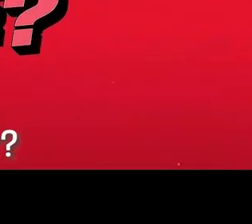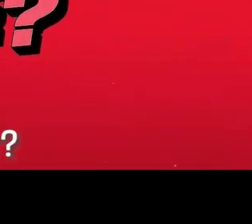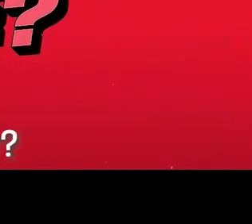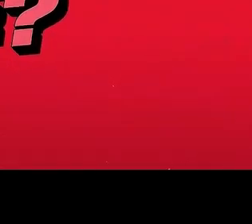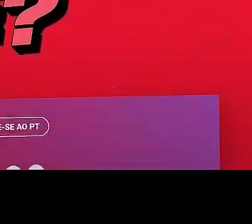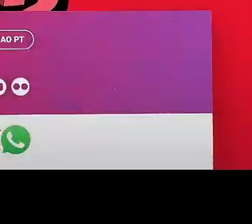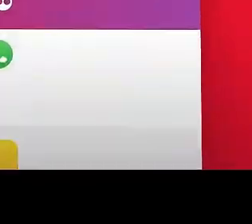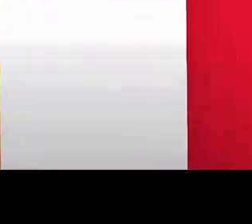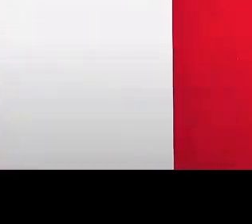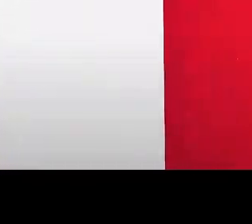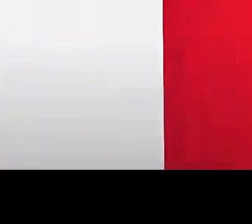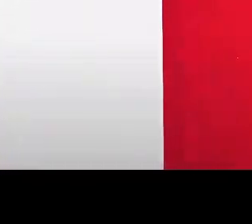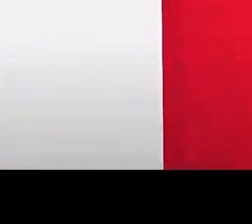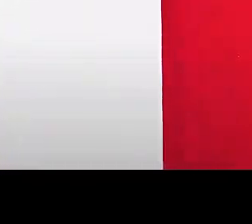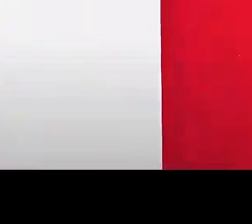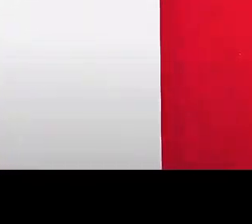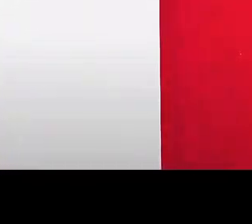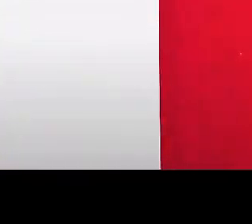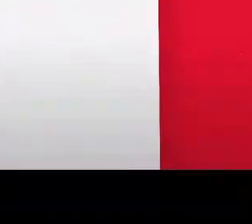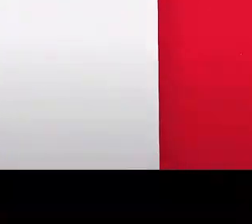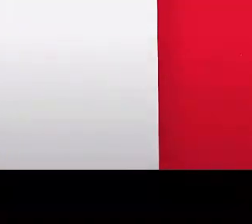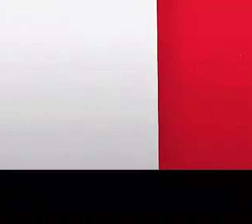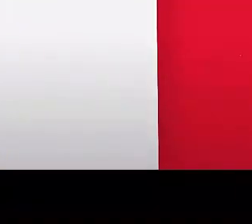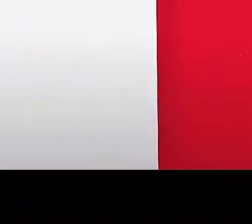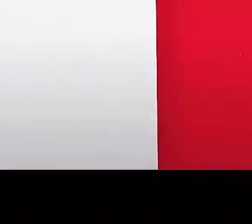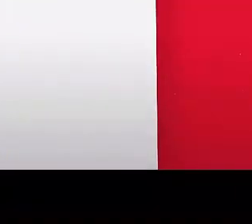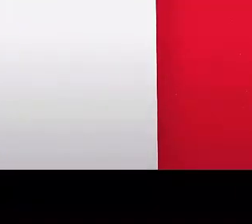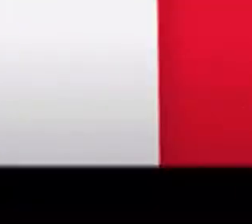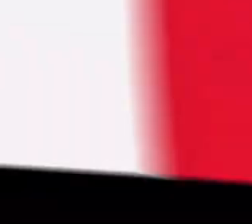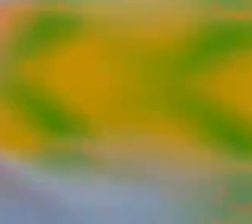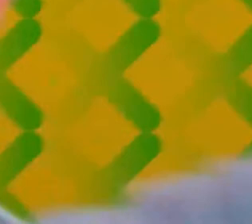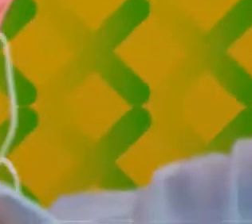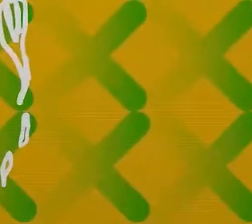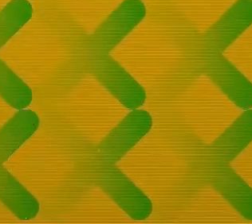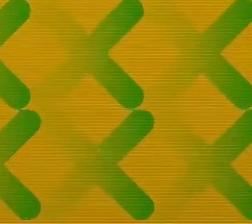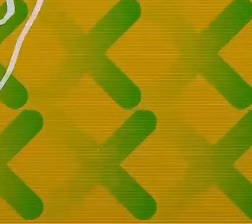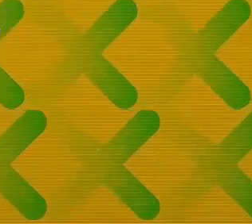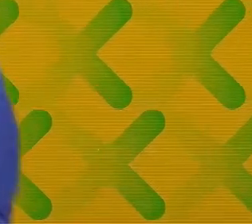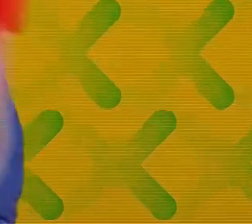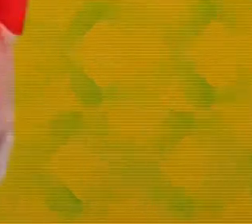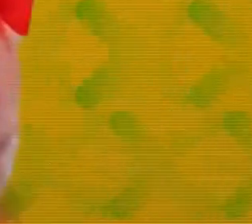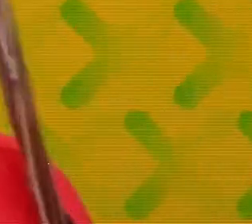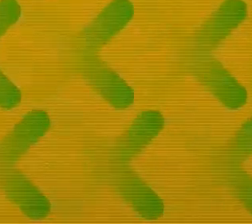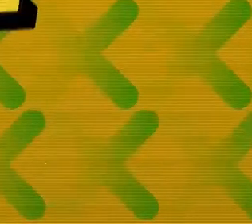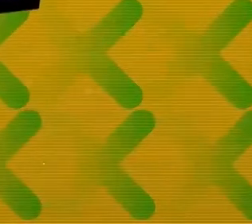Lula voltar? Acesse o site e siga o PT nas redes.